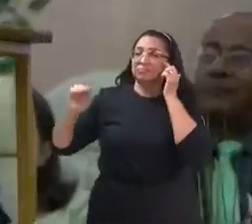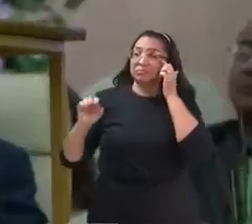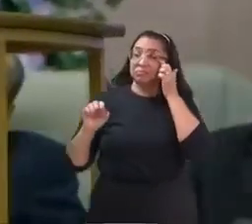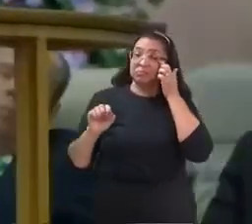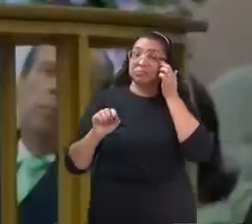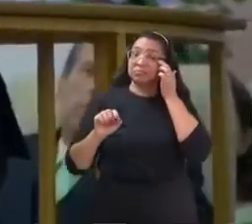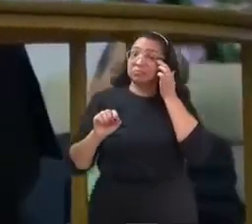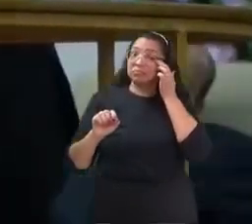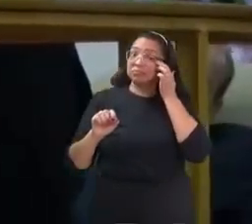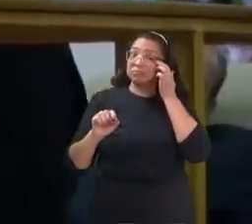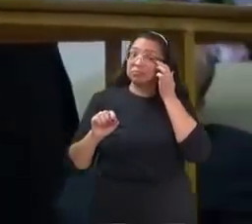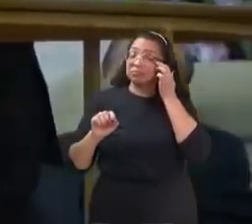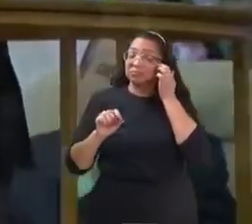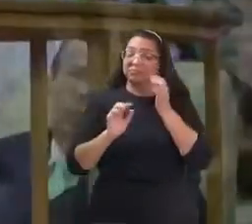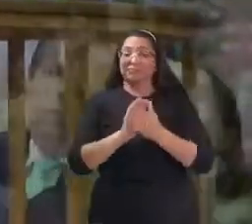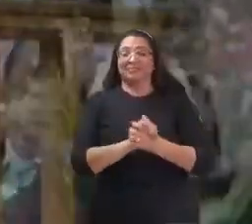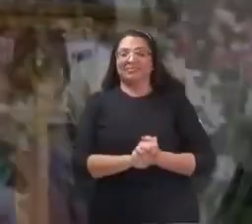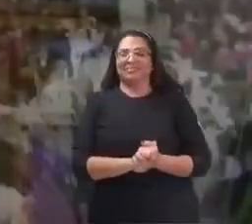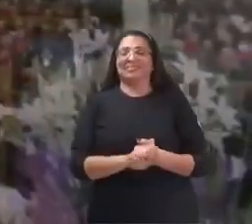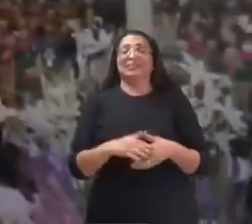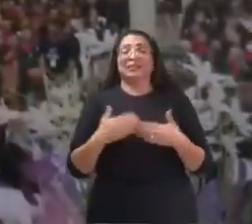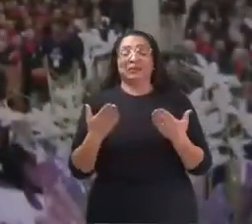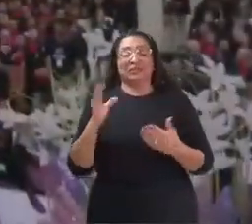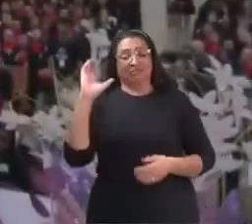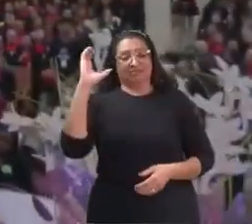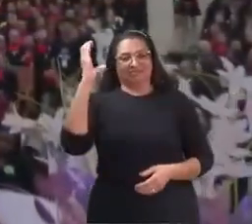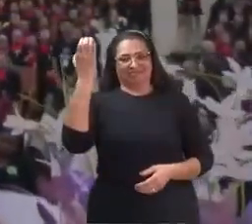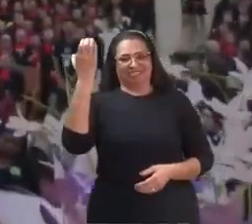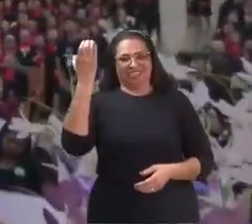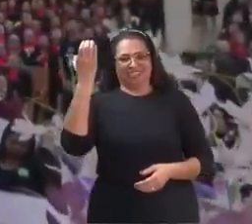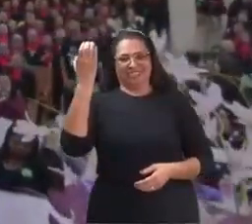O projeto sai do Egito.